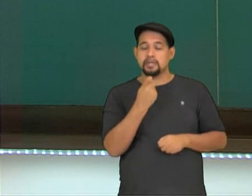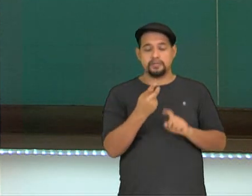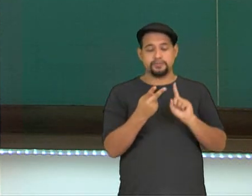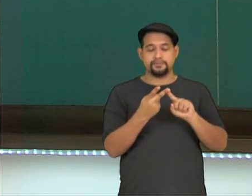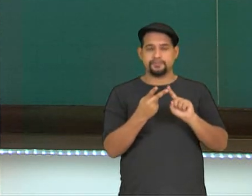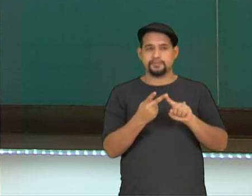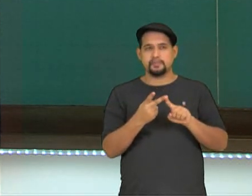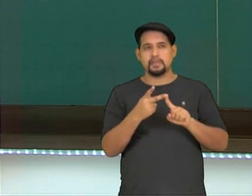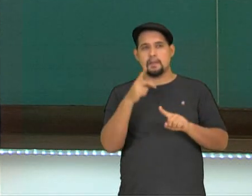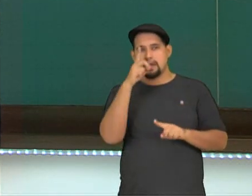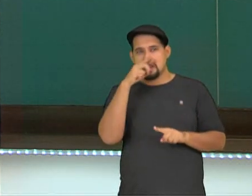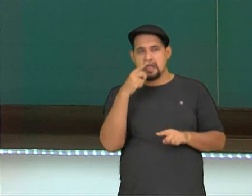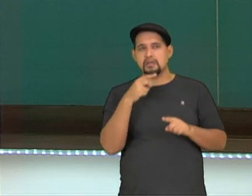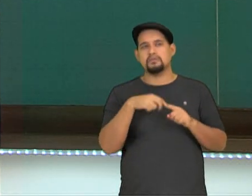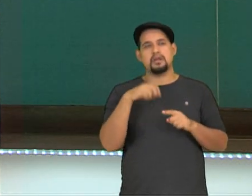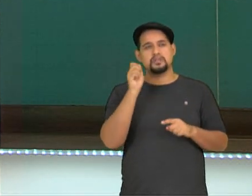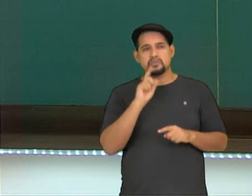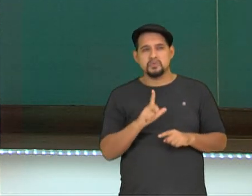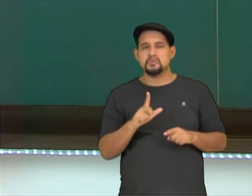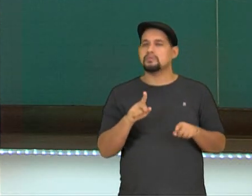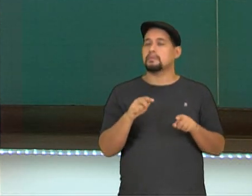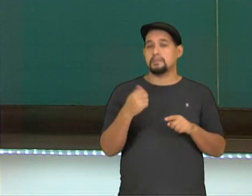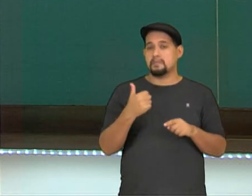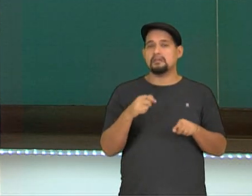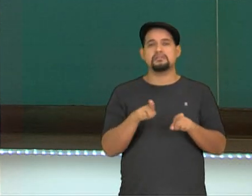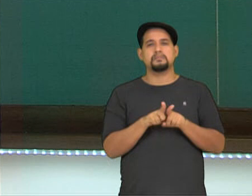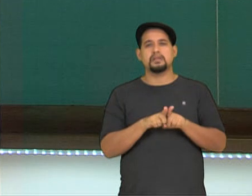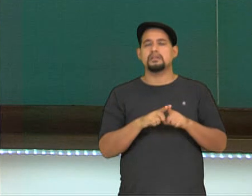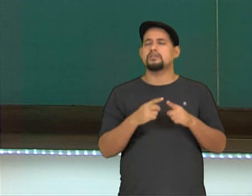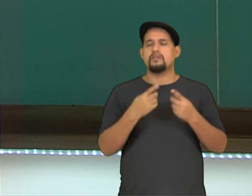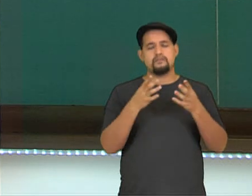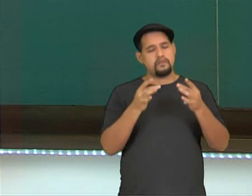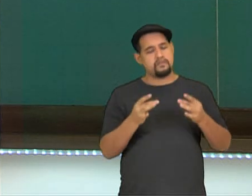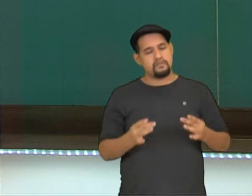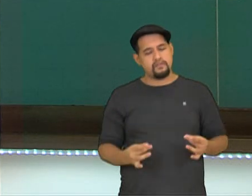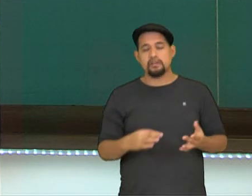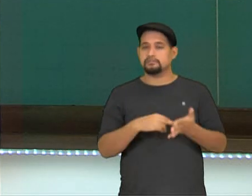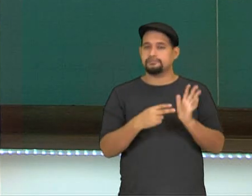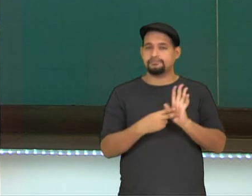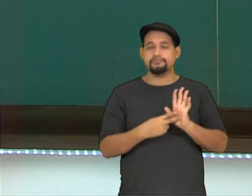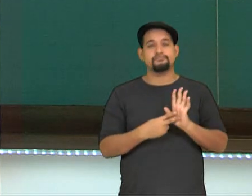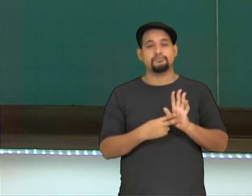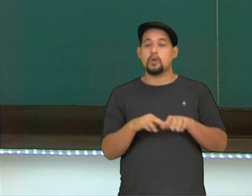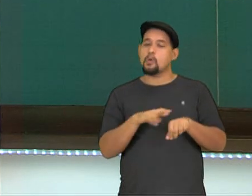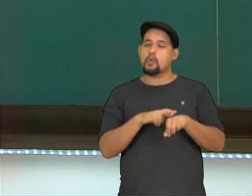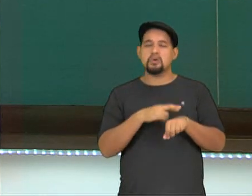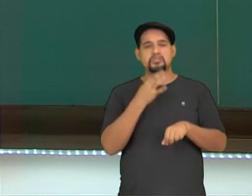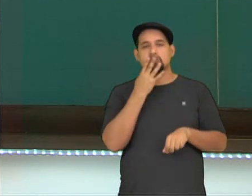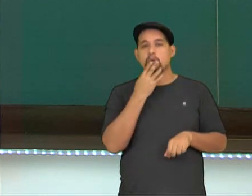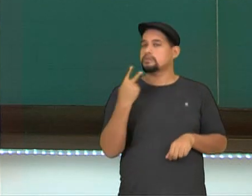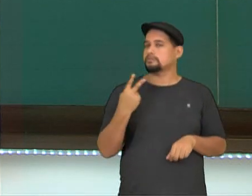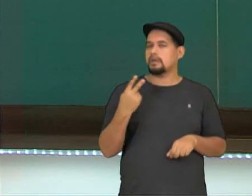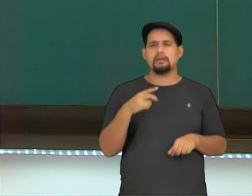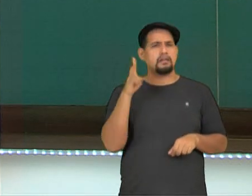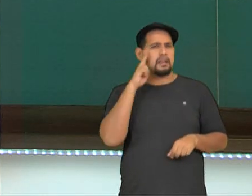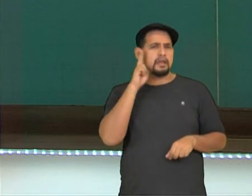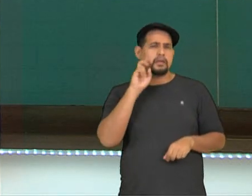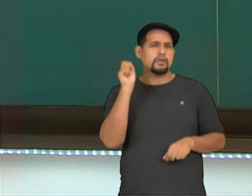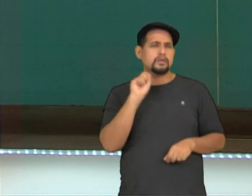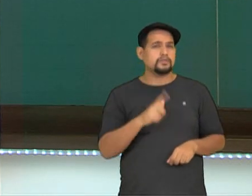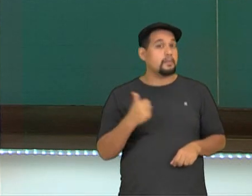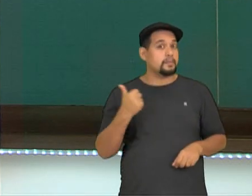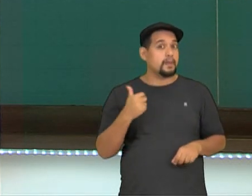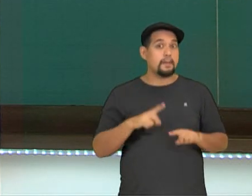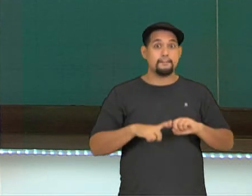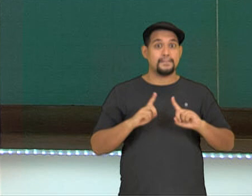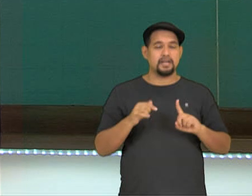o amarelo é cor primária, o azul é cor primária, o laranja é cor secundária, o verde é cor secundário, o roxo é cor secundária. Se lembra que o azul é primária, só